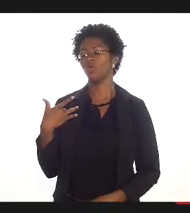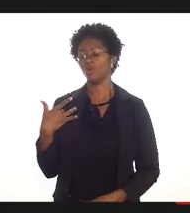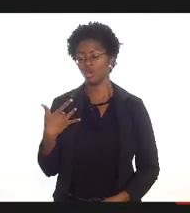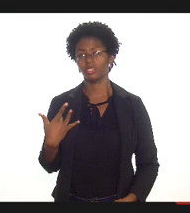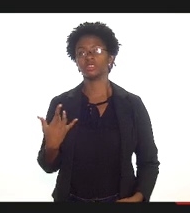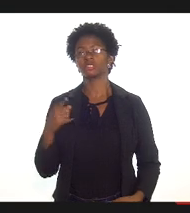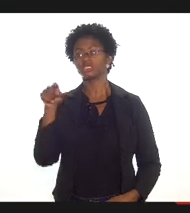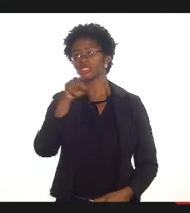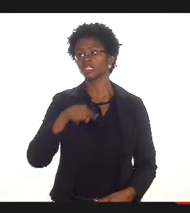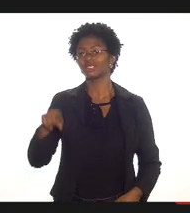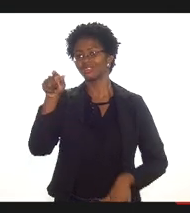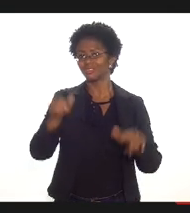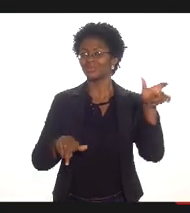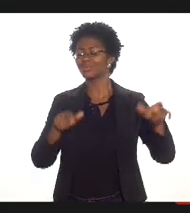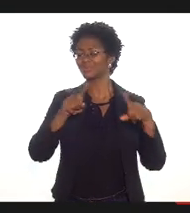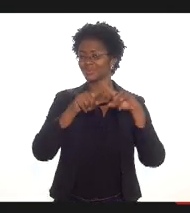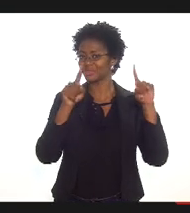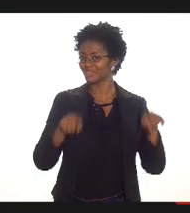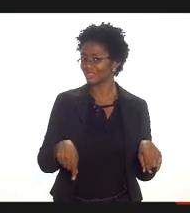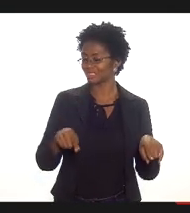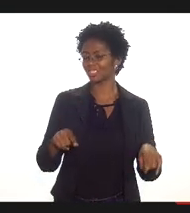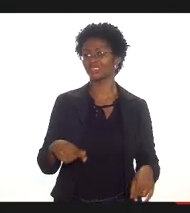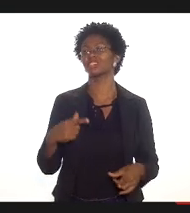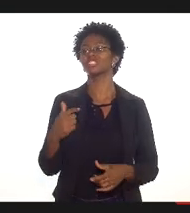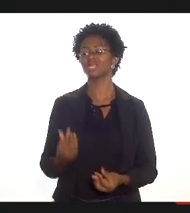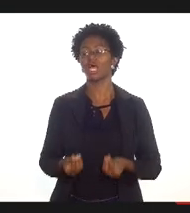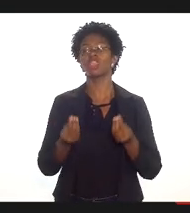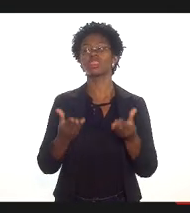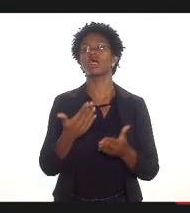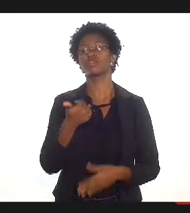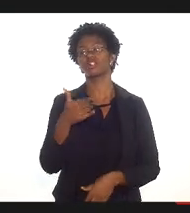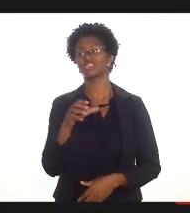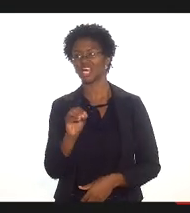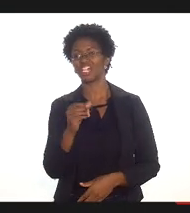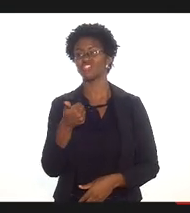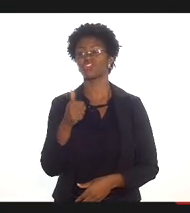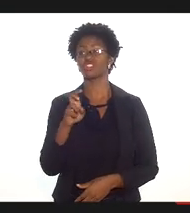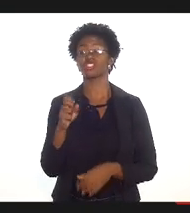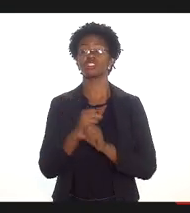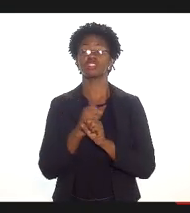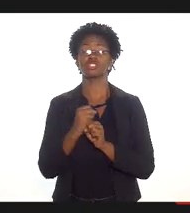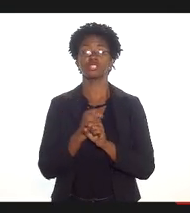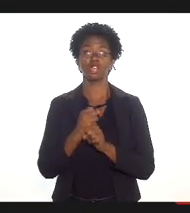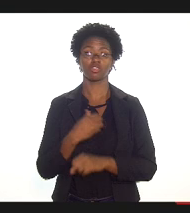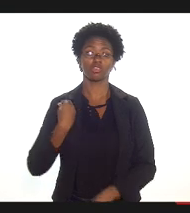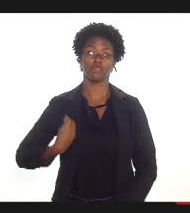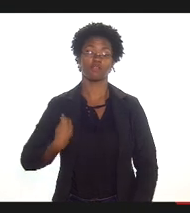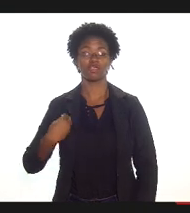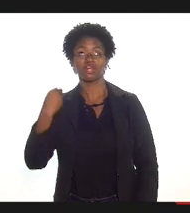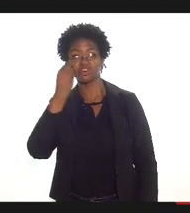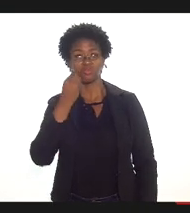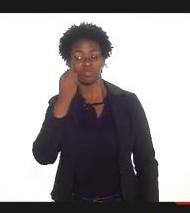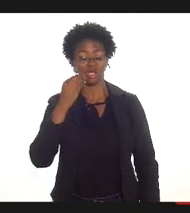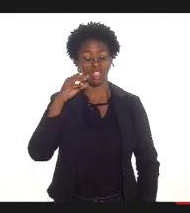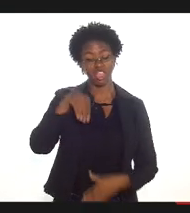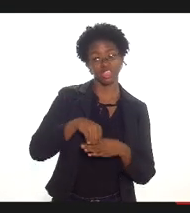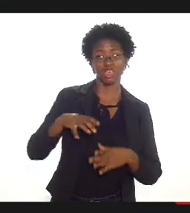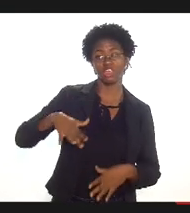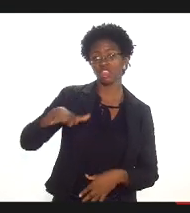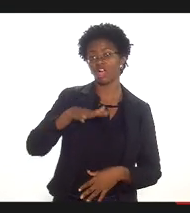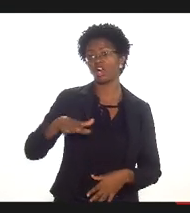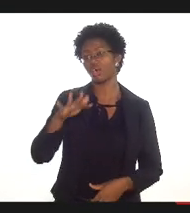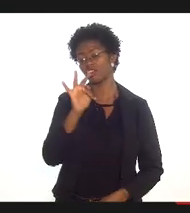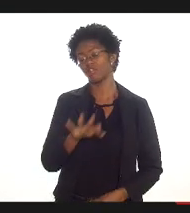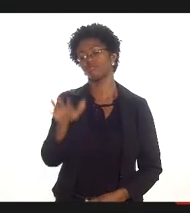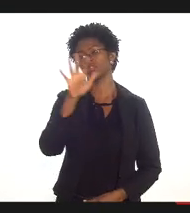esses profissionais que dedicaram 15, 10 anos das suas vidas à experiência dentro da rede federal. Então, o que